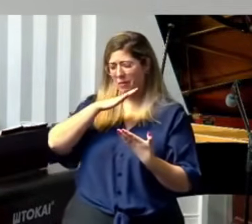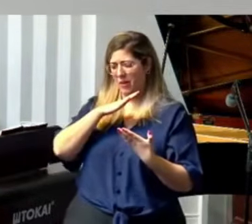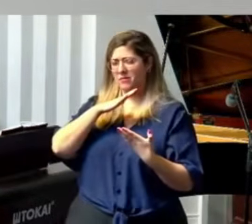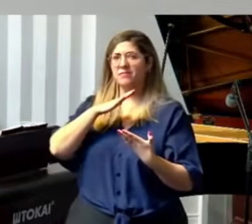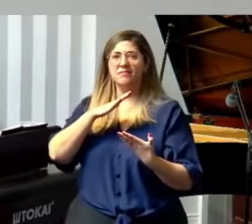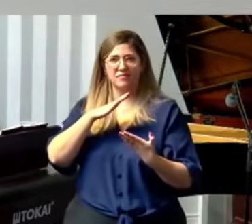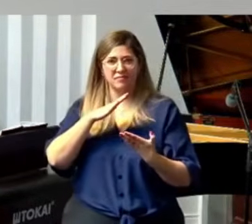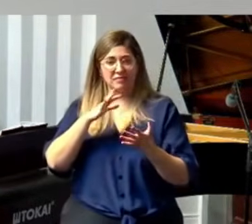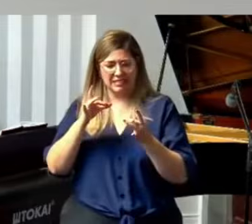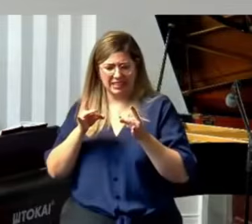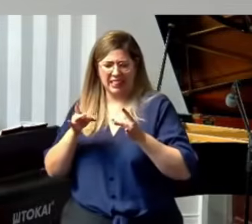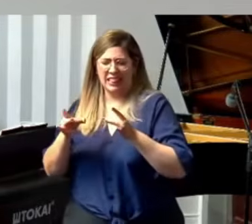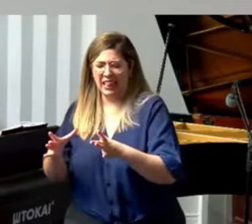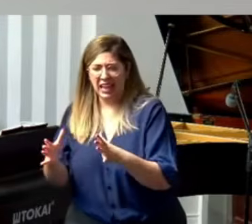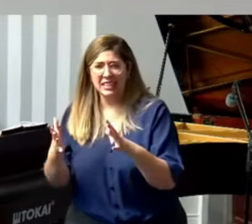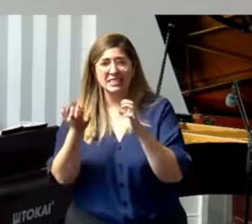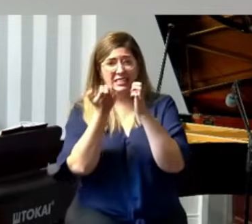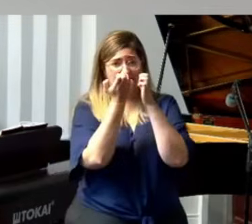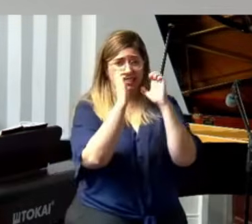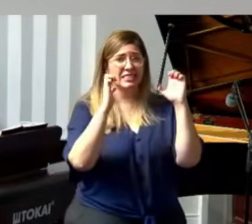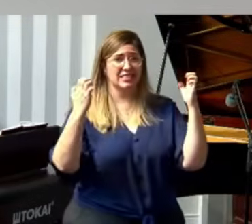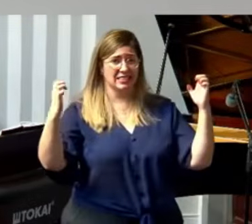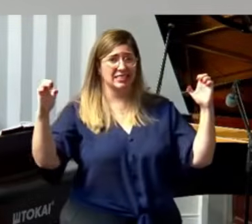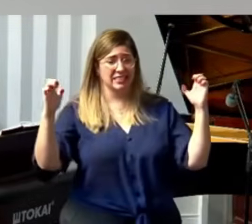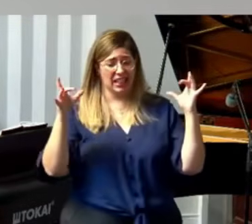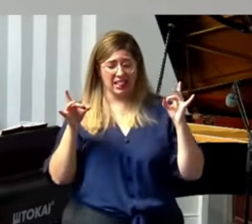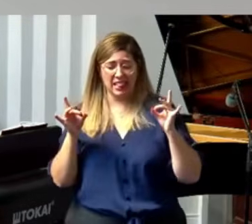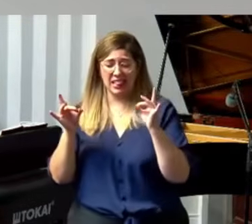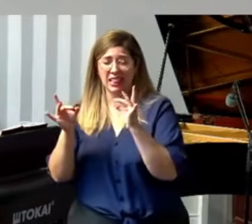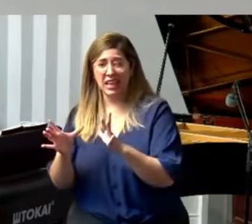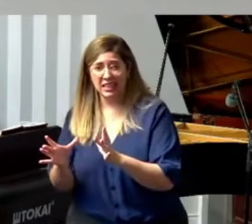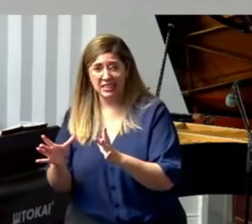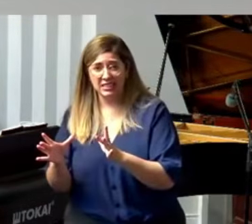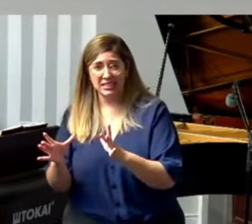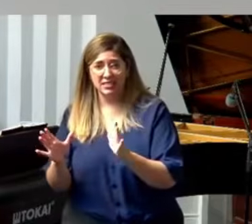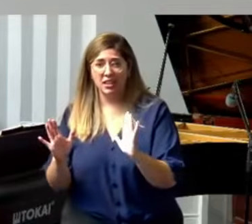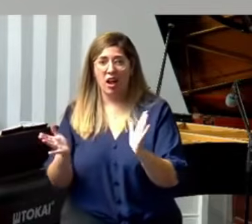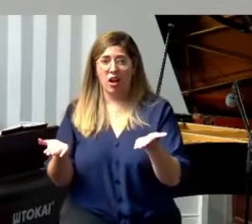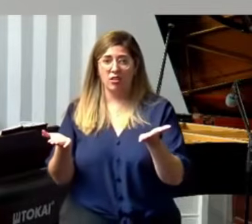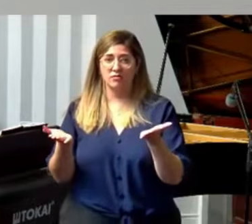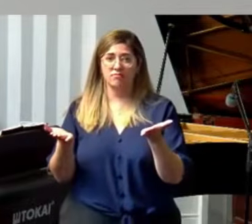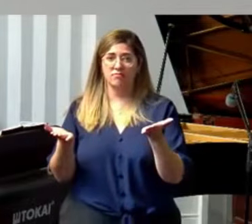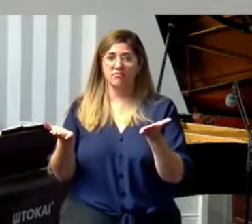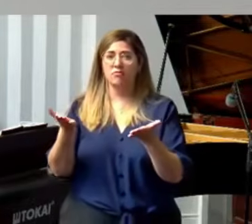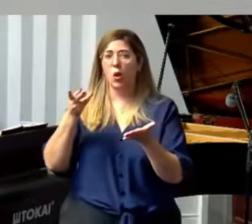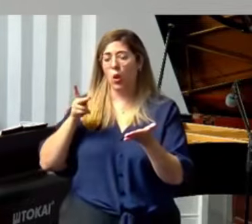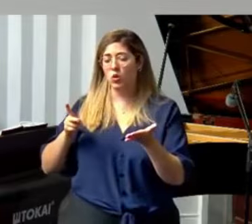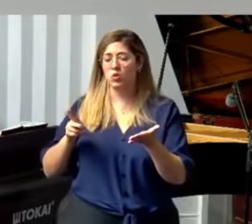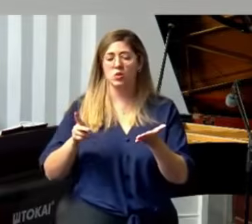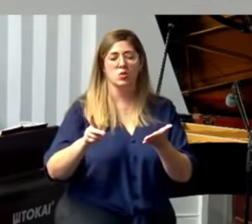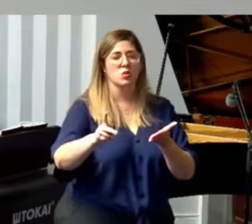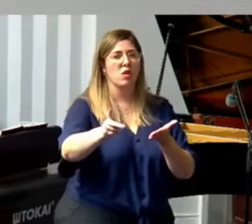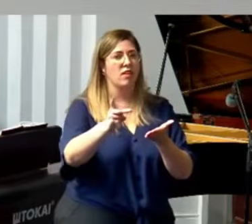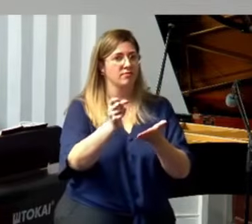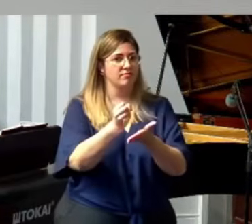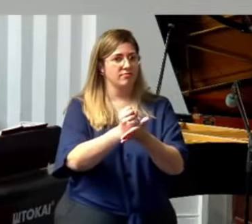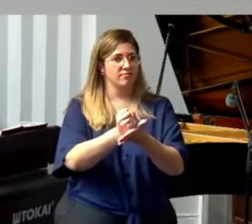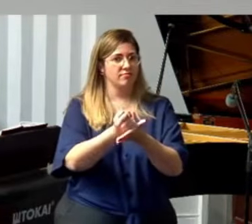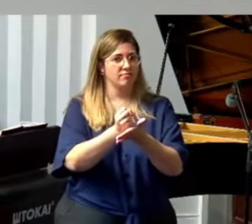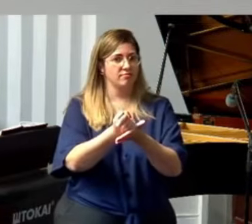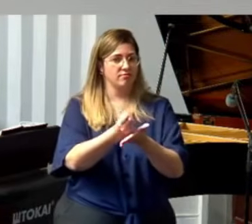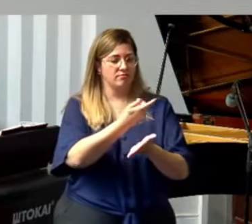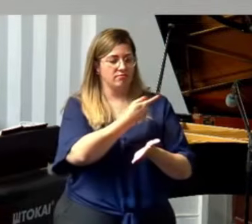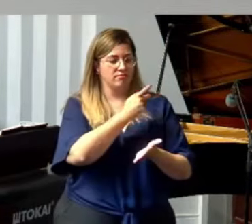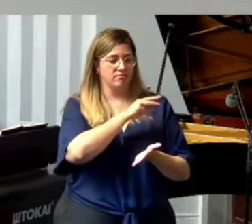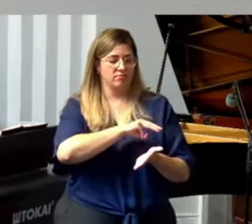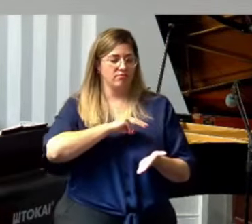Deus então expulsa o ser humano do jardim, tem em mente também uma missão como tinha em Gênesis capítulo 1. Uma